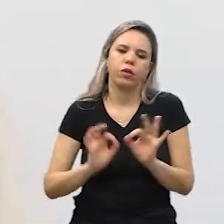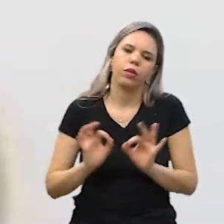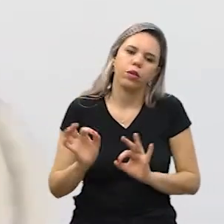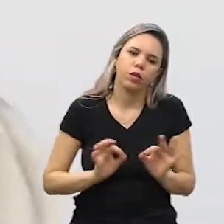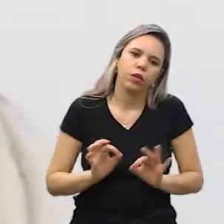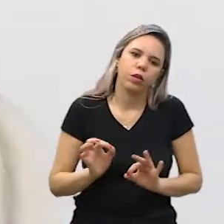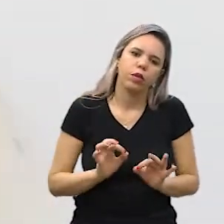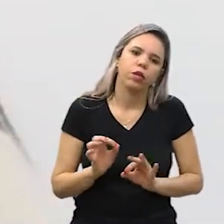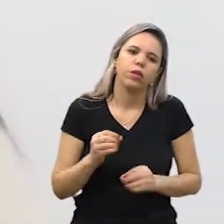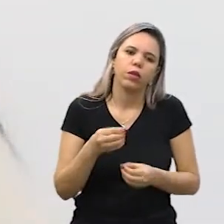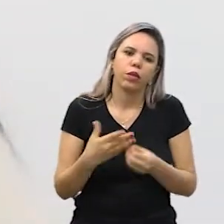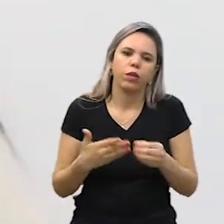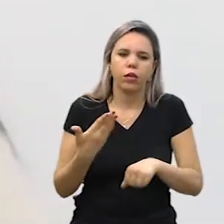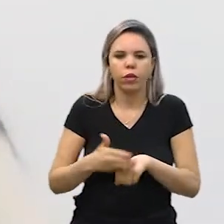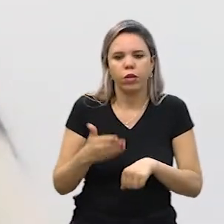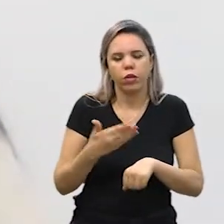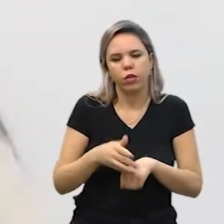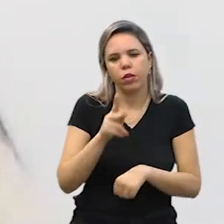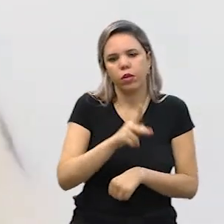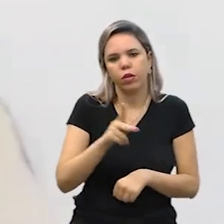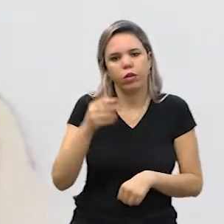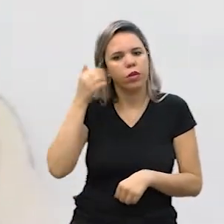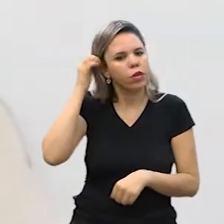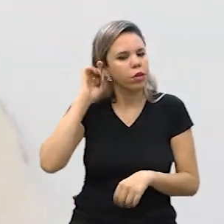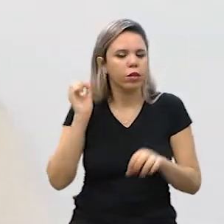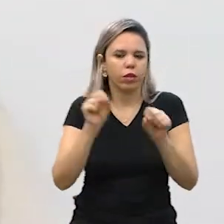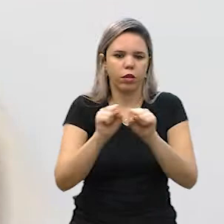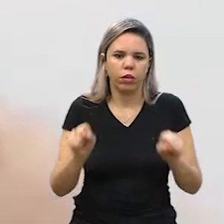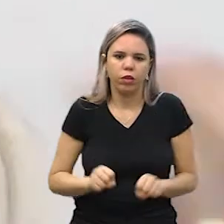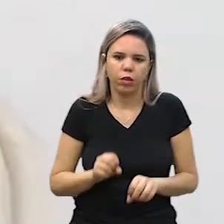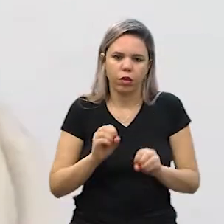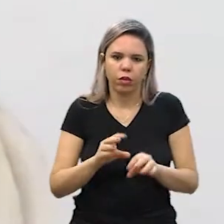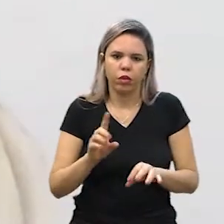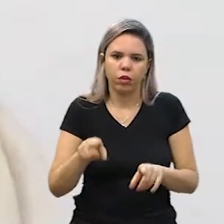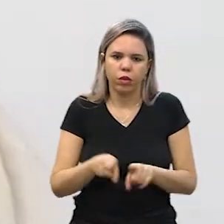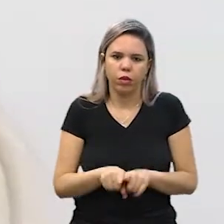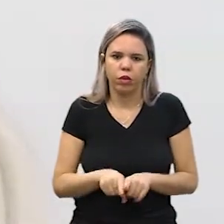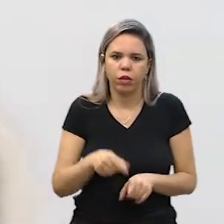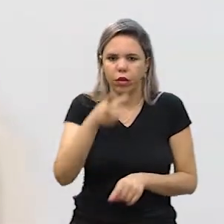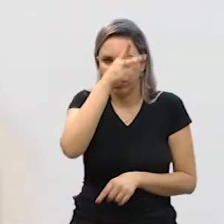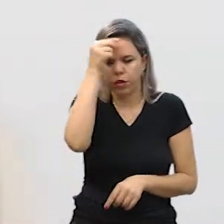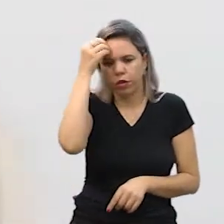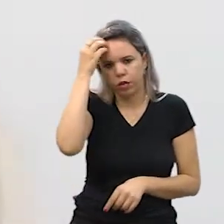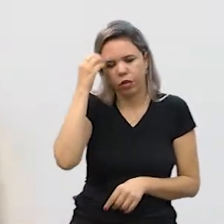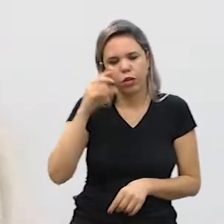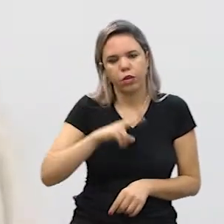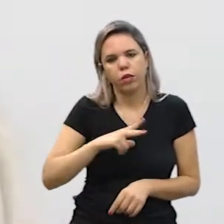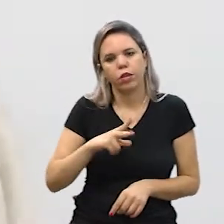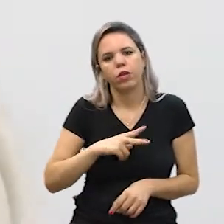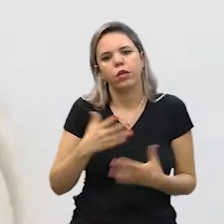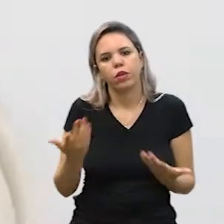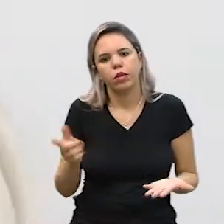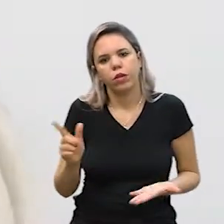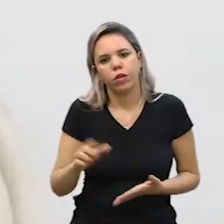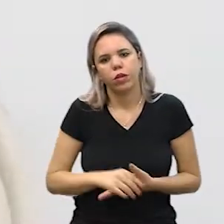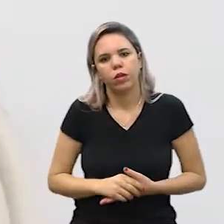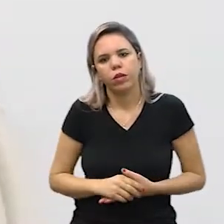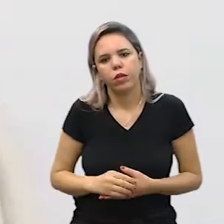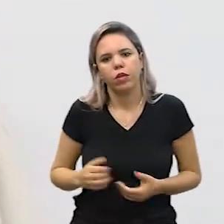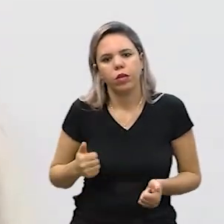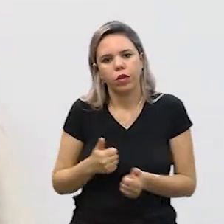elaborado, o conteúdo que é aplicado pelos professores no sistema de ensino, tanto público quanto privado, obviamente